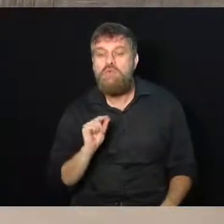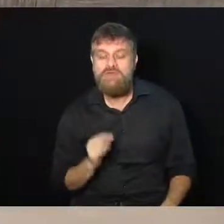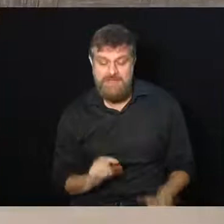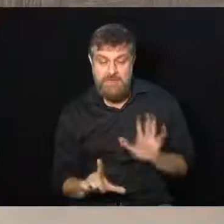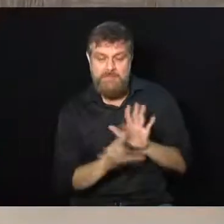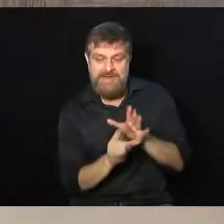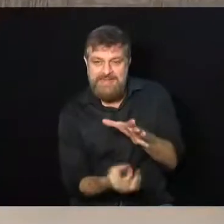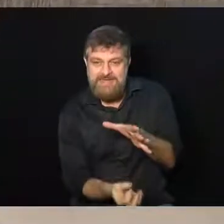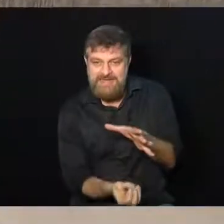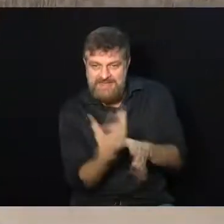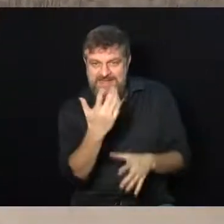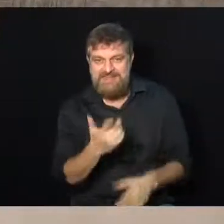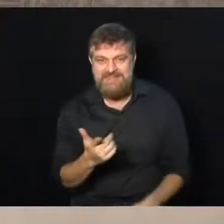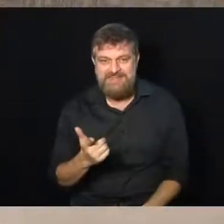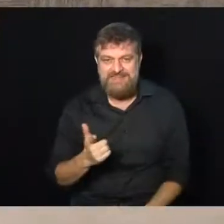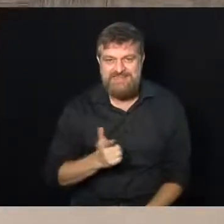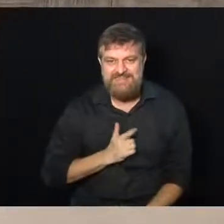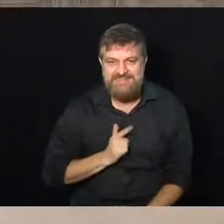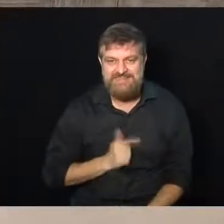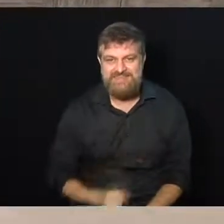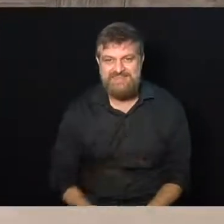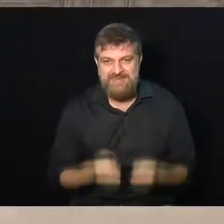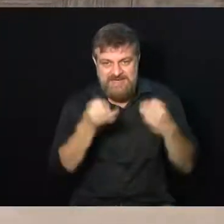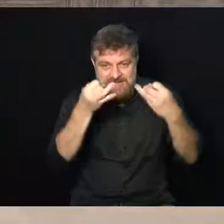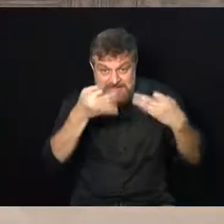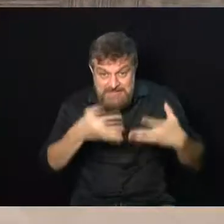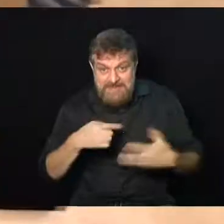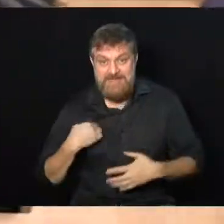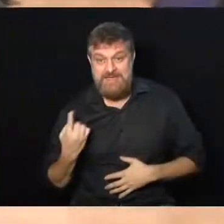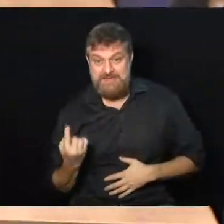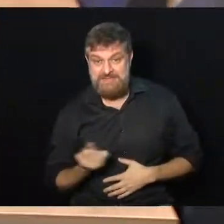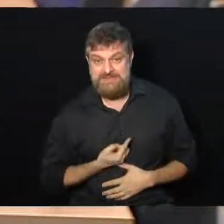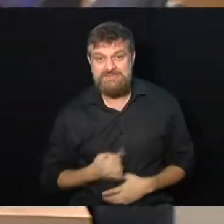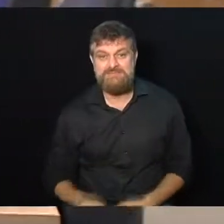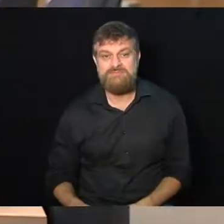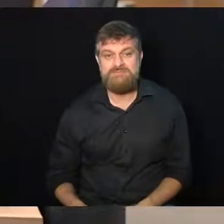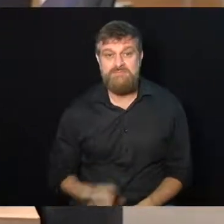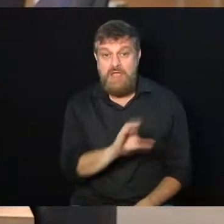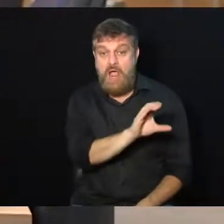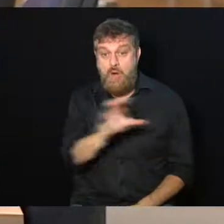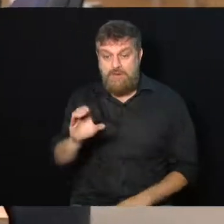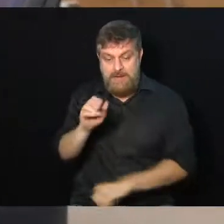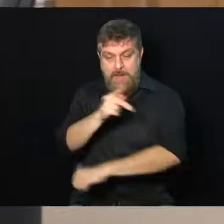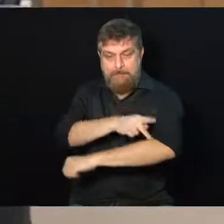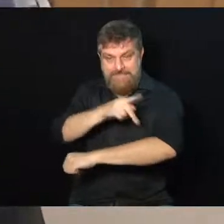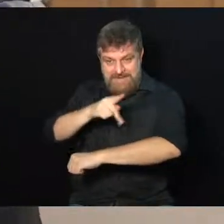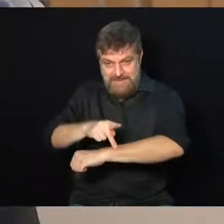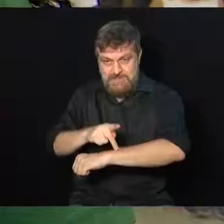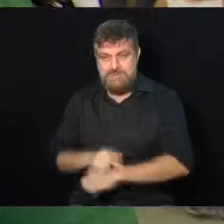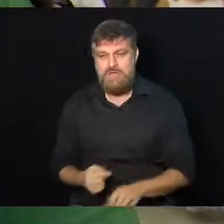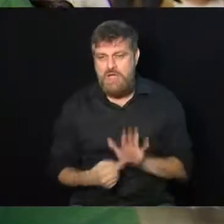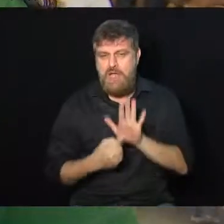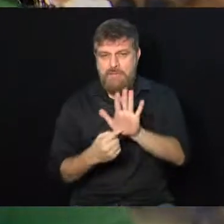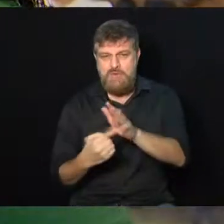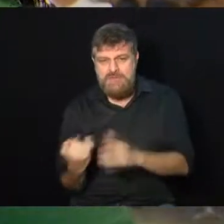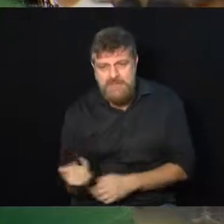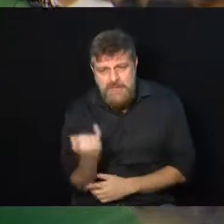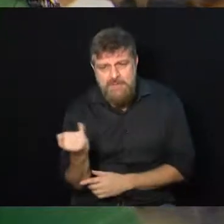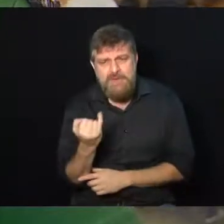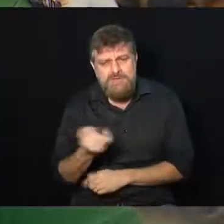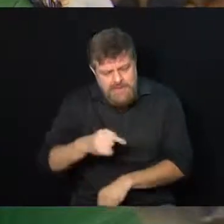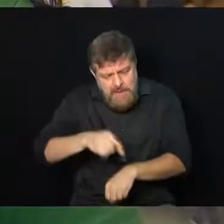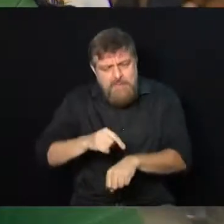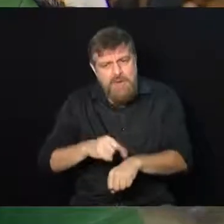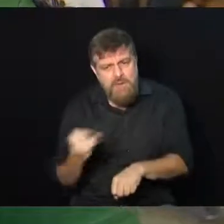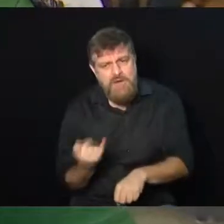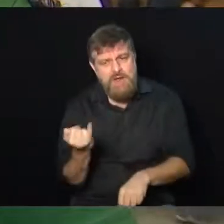Uma perguntinha pequenininha, mas a resposta não é fácil. A coordenadora pedagógica destaca a importância desse momento na